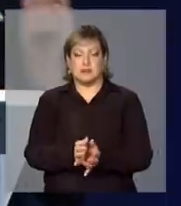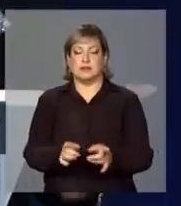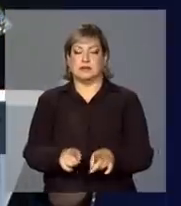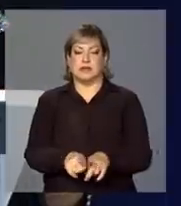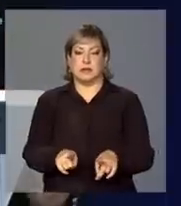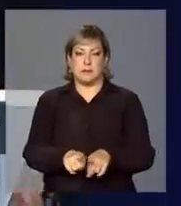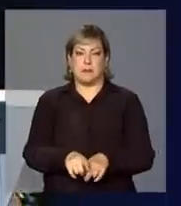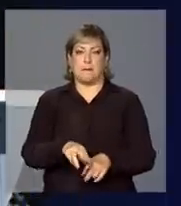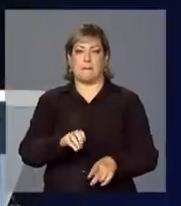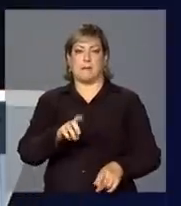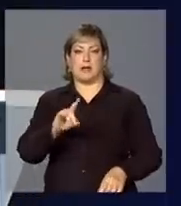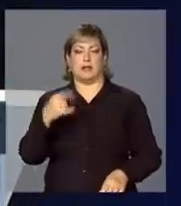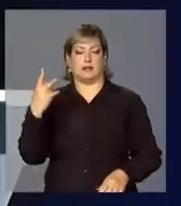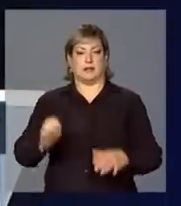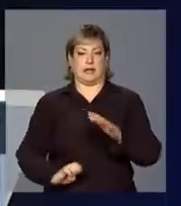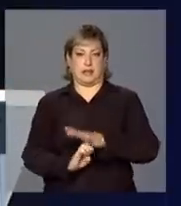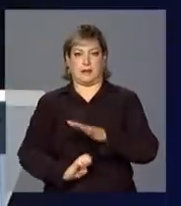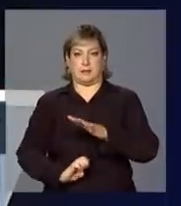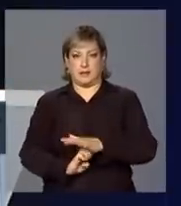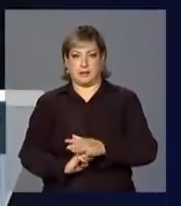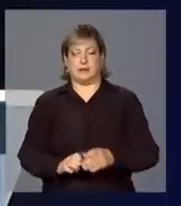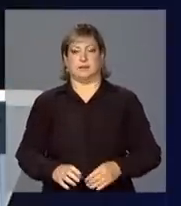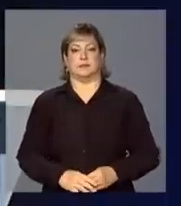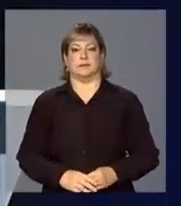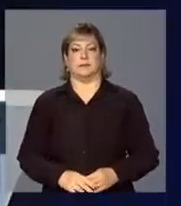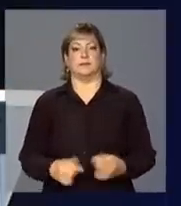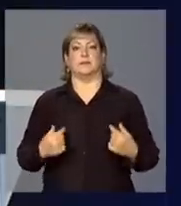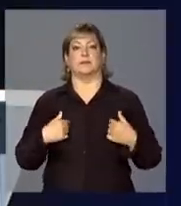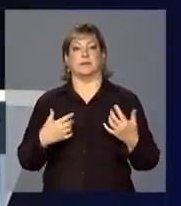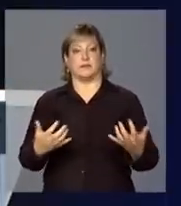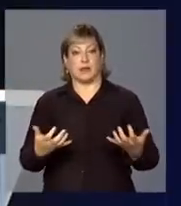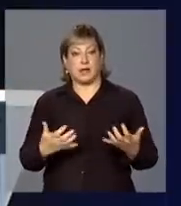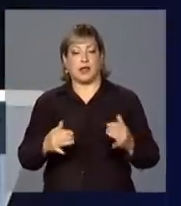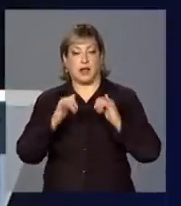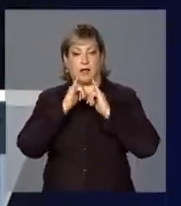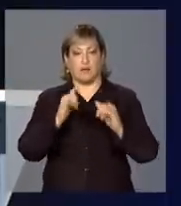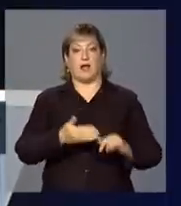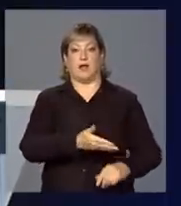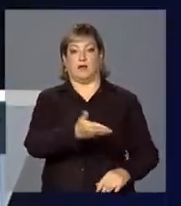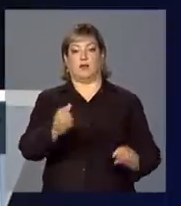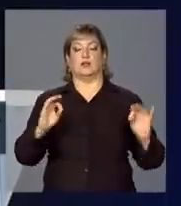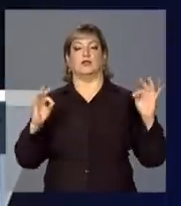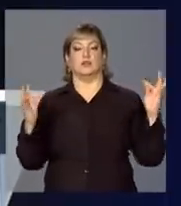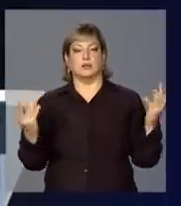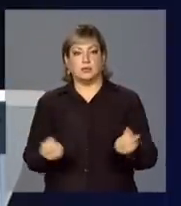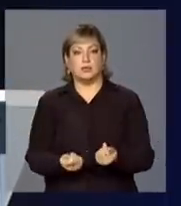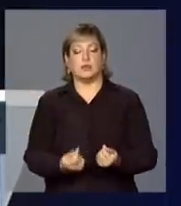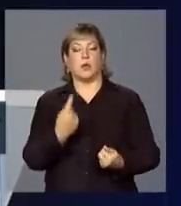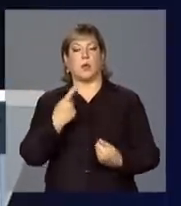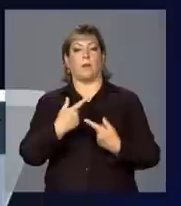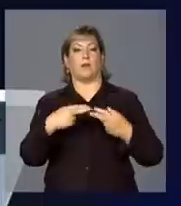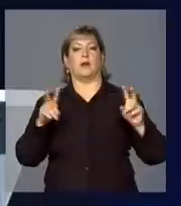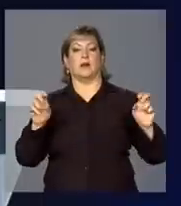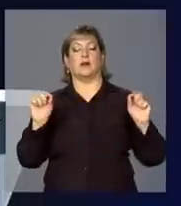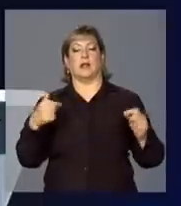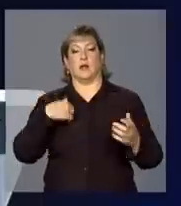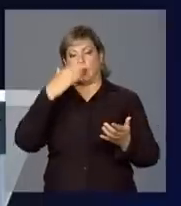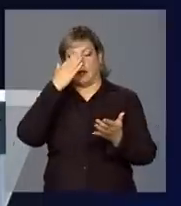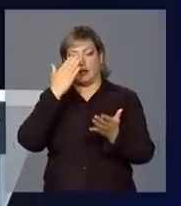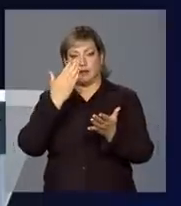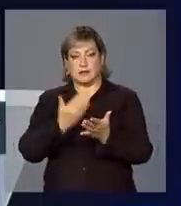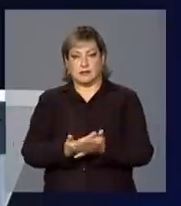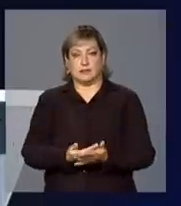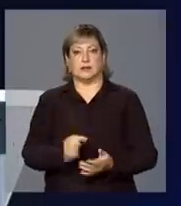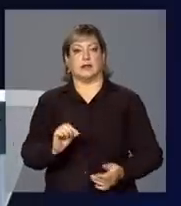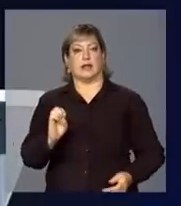também para a média empresa. E quero dizer a todos vocês uma questão que eu acredito que